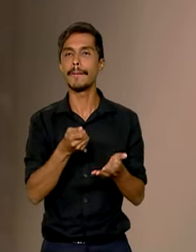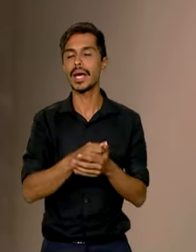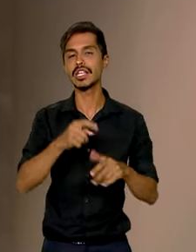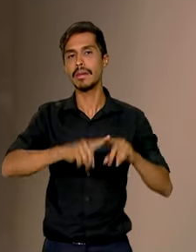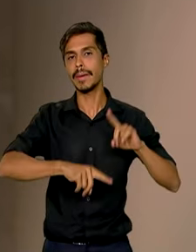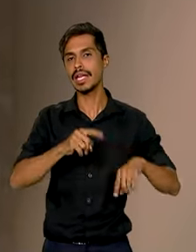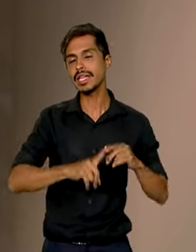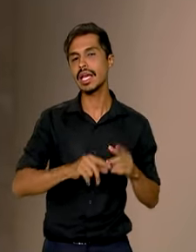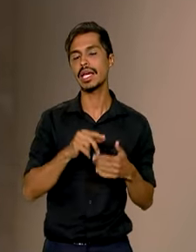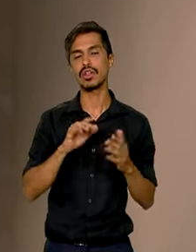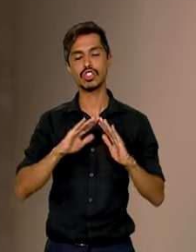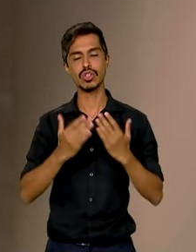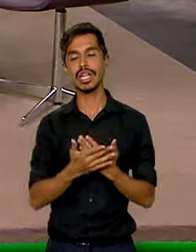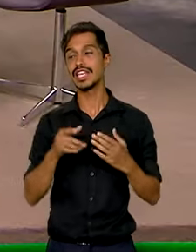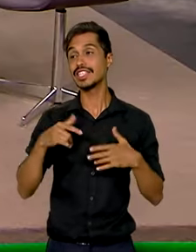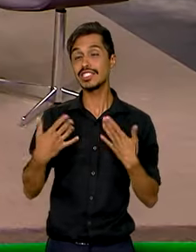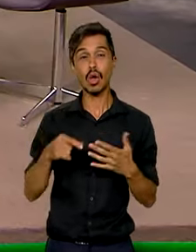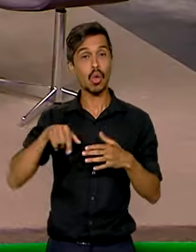localidade dela.